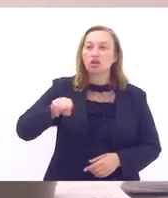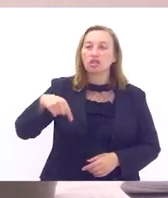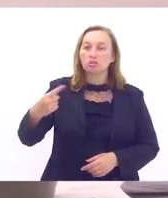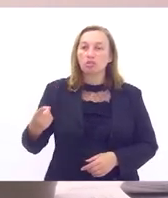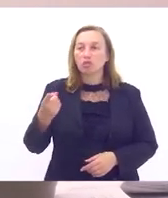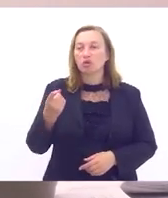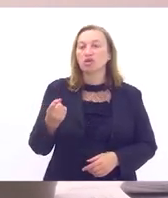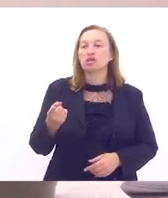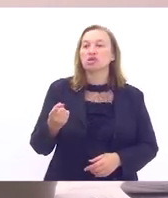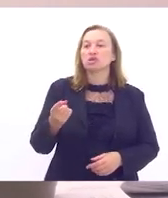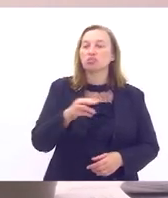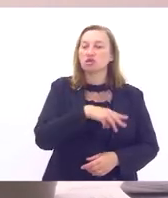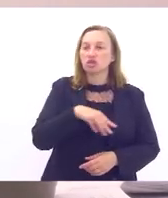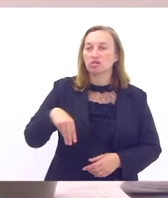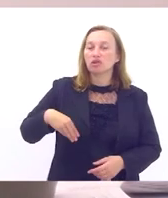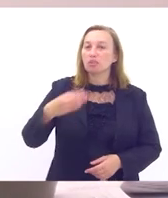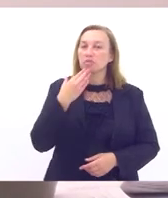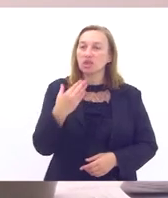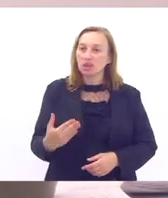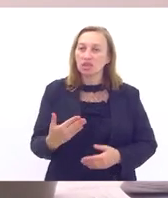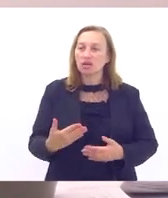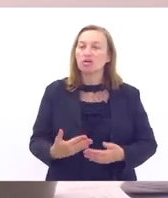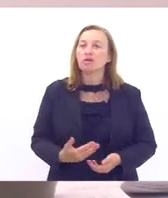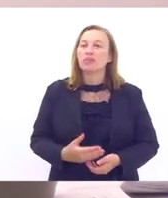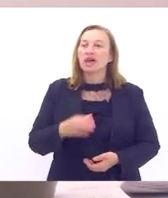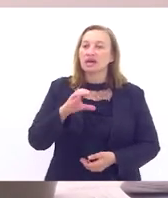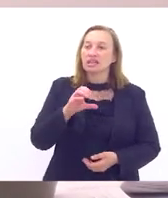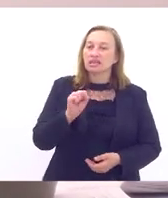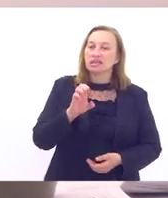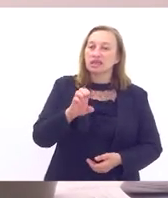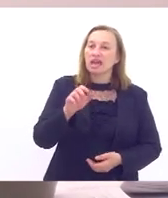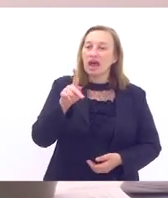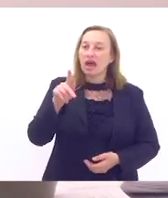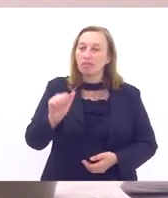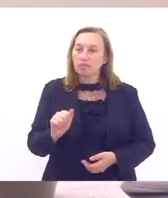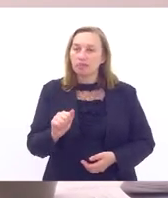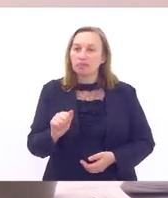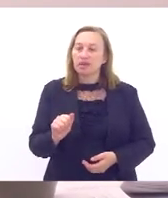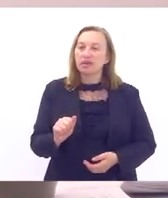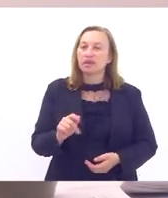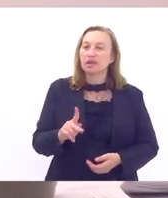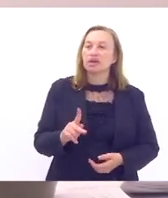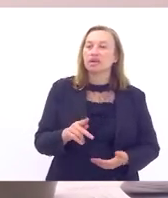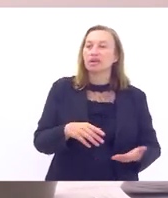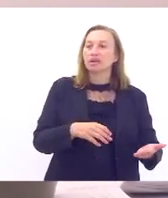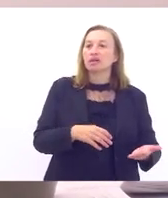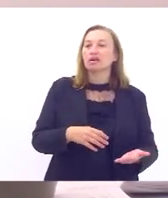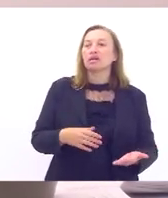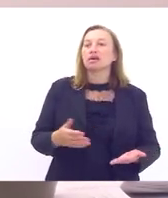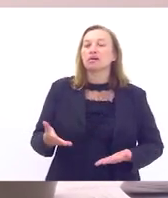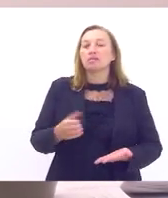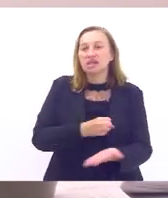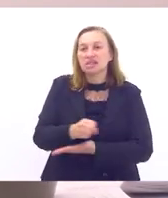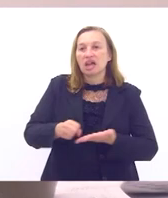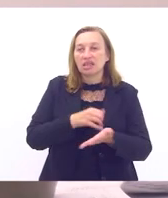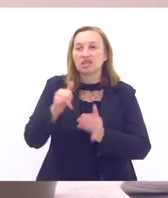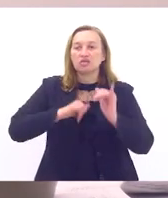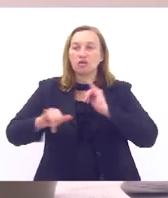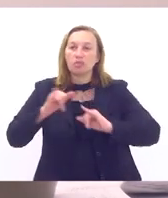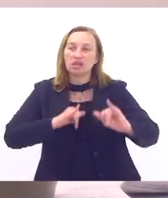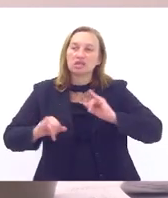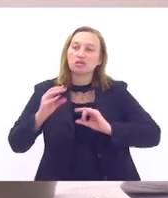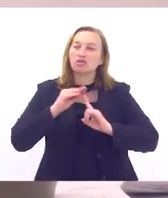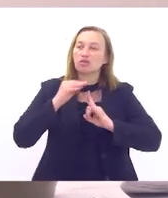Ministério Público expediu uma recomendação à SEAP, baseado num parecer da Fiocruz, dizendo que era